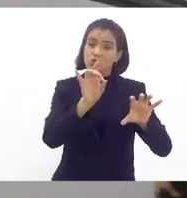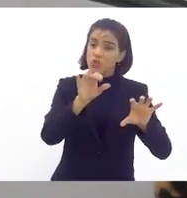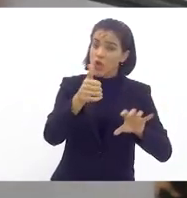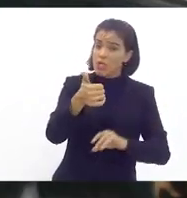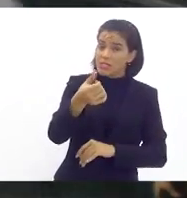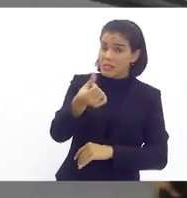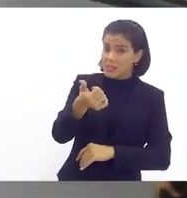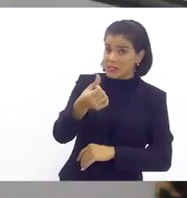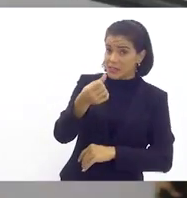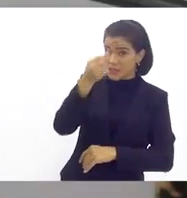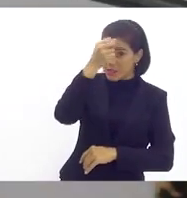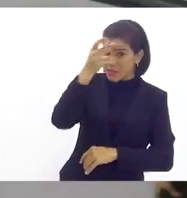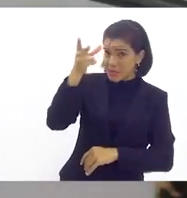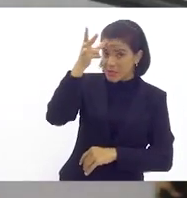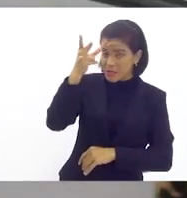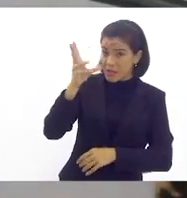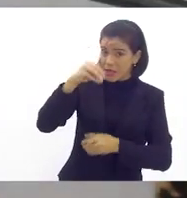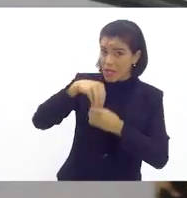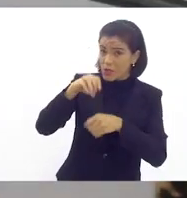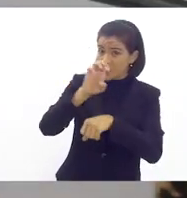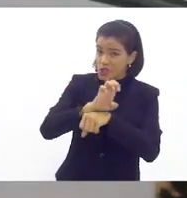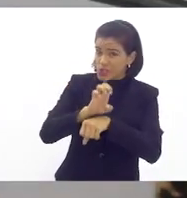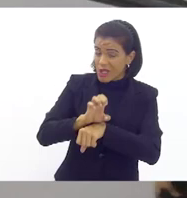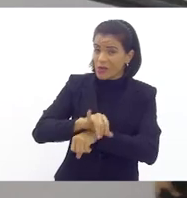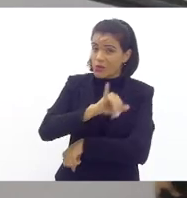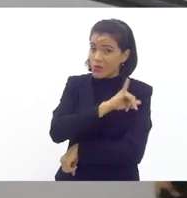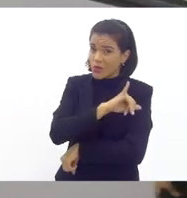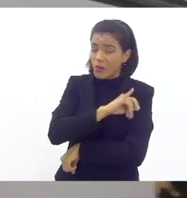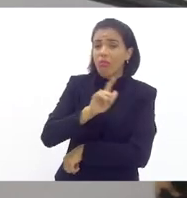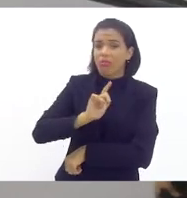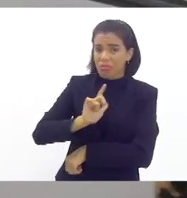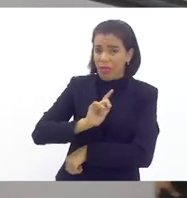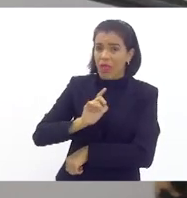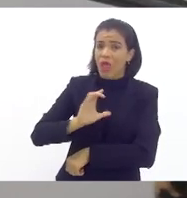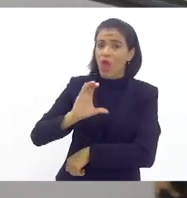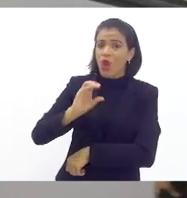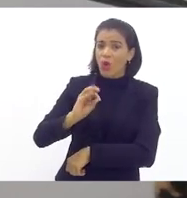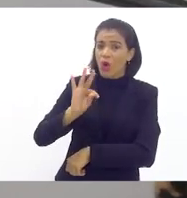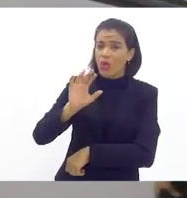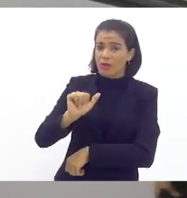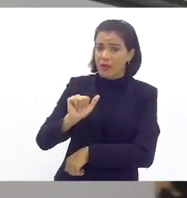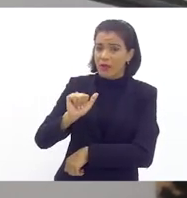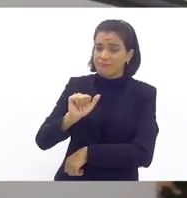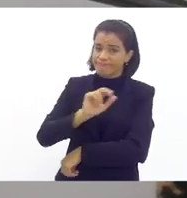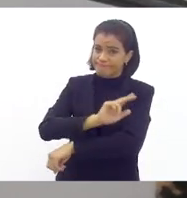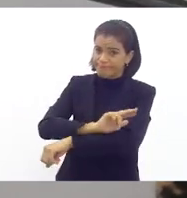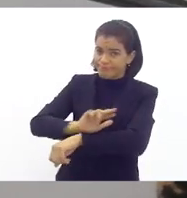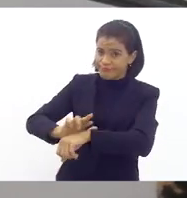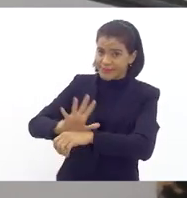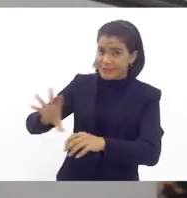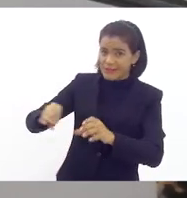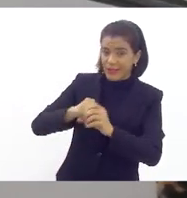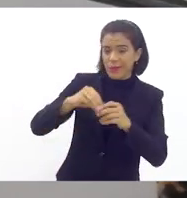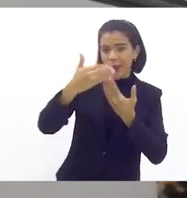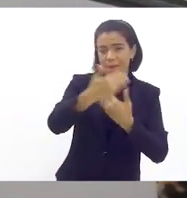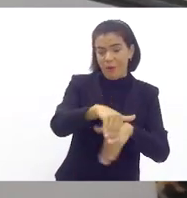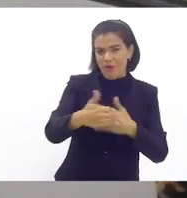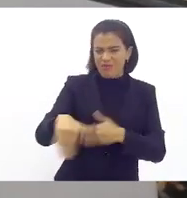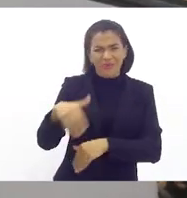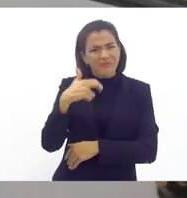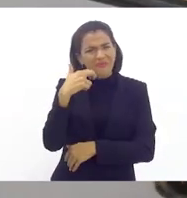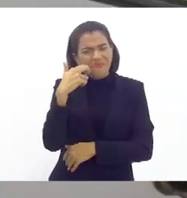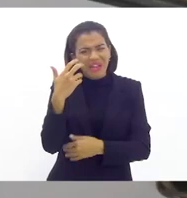prefeituras no Estado do Rio de Janeiro têm as cotas raciais sendo implementadas nos concursos públicos, o é uma